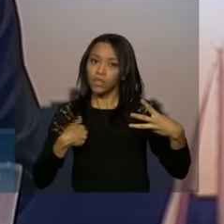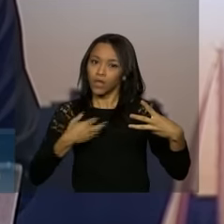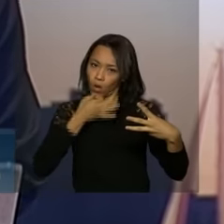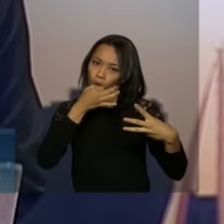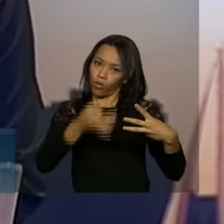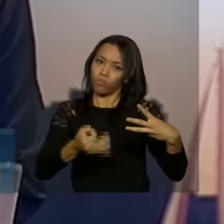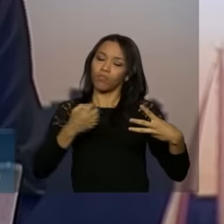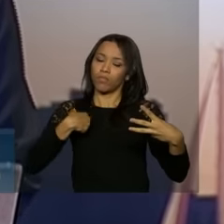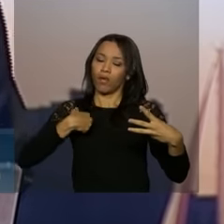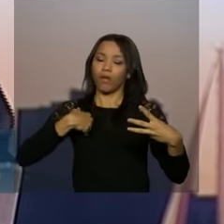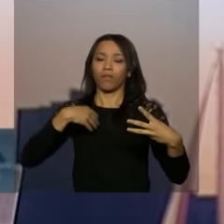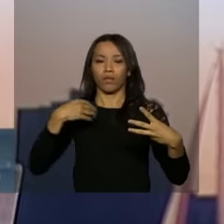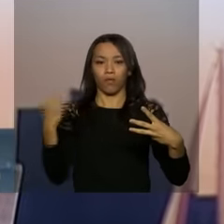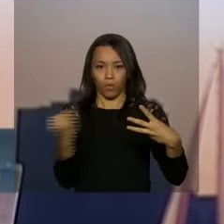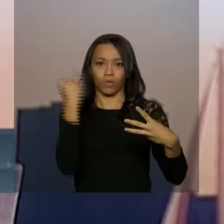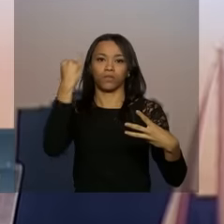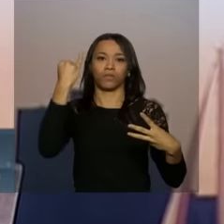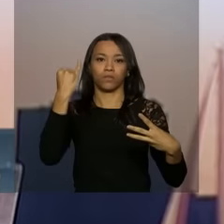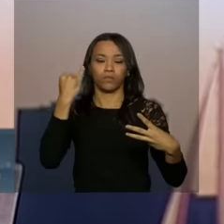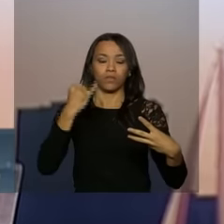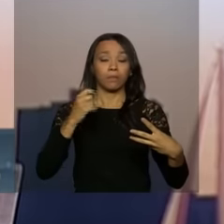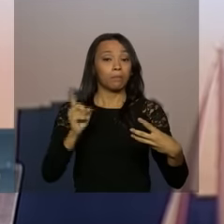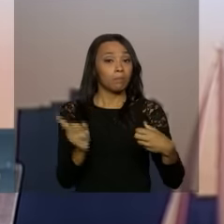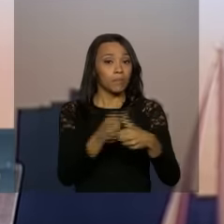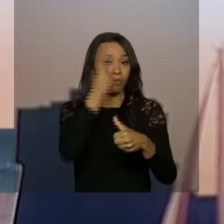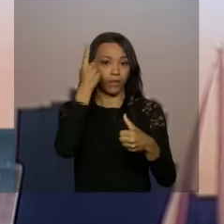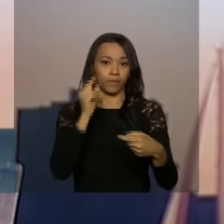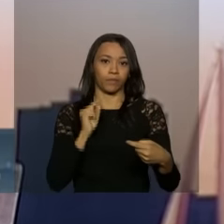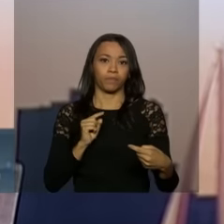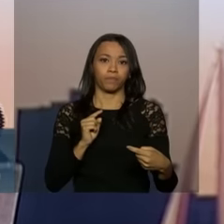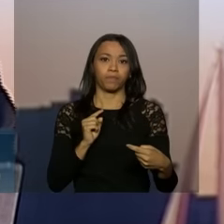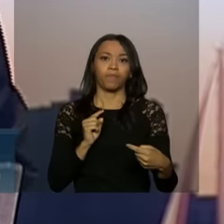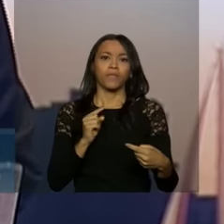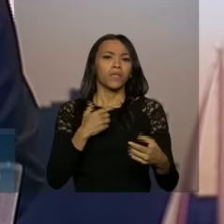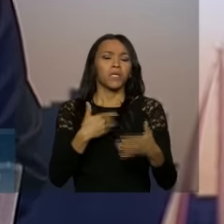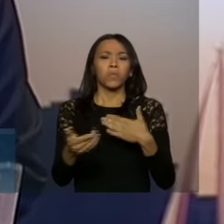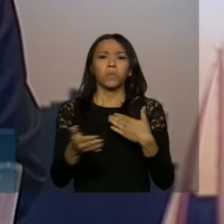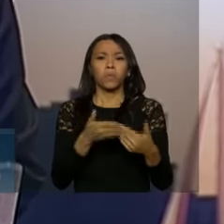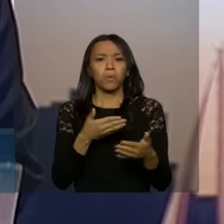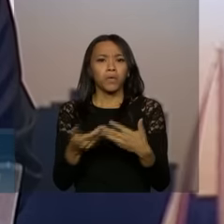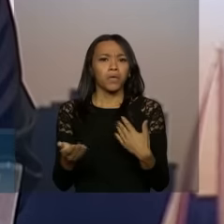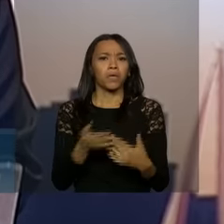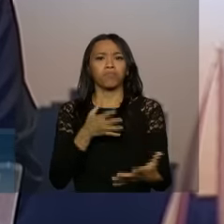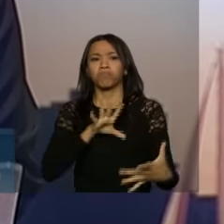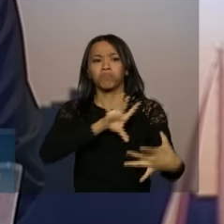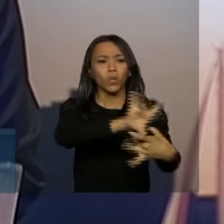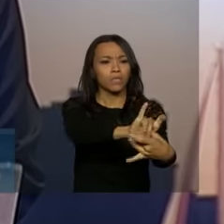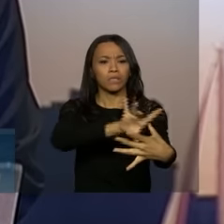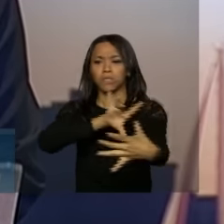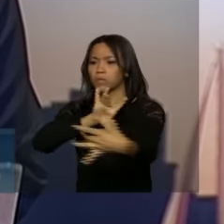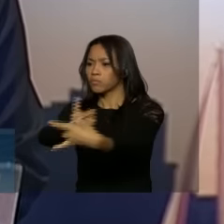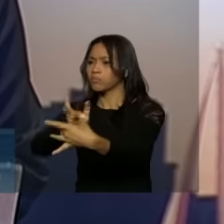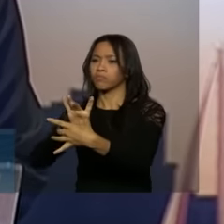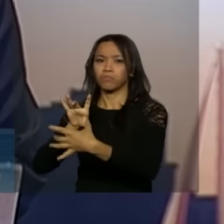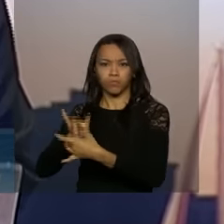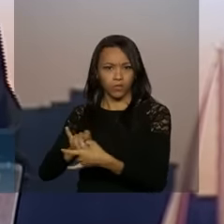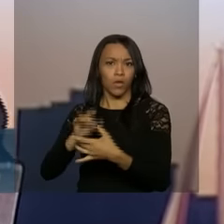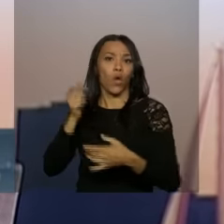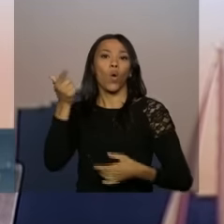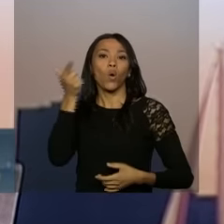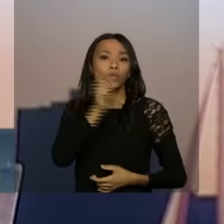importantes. Primeiro, que em qualquer circunstância só se chega ao